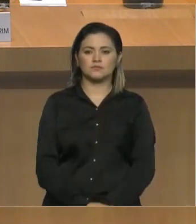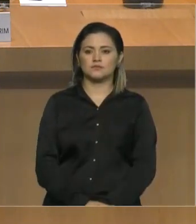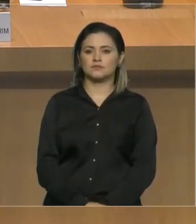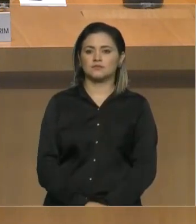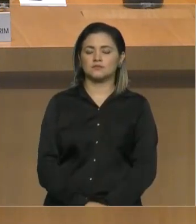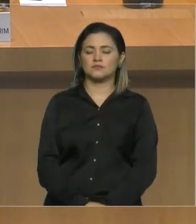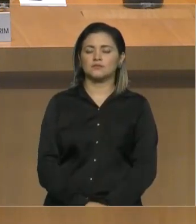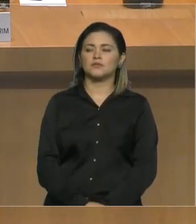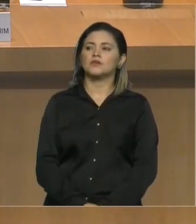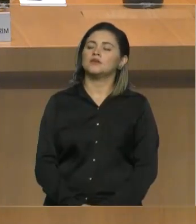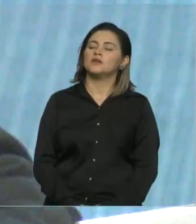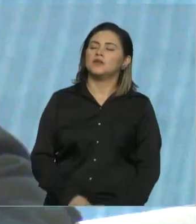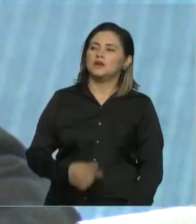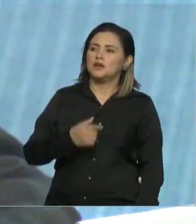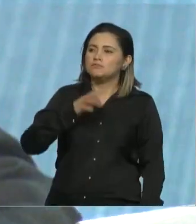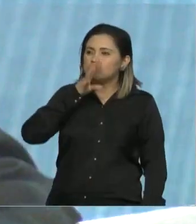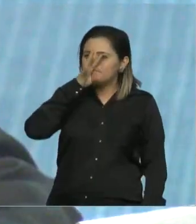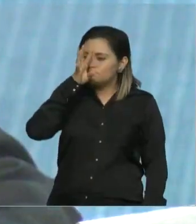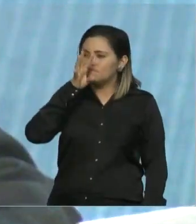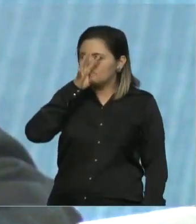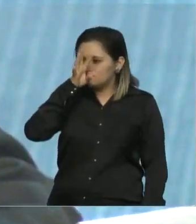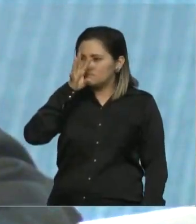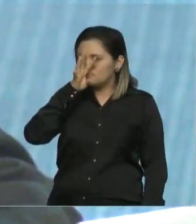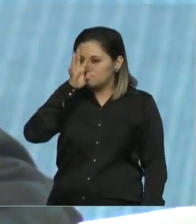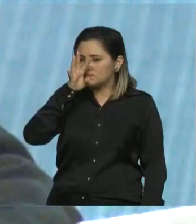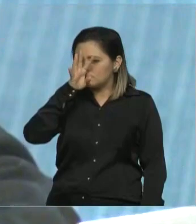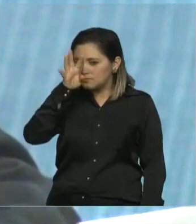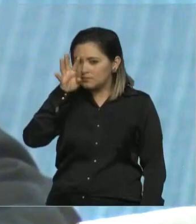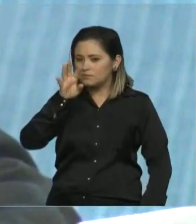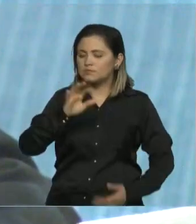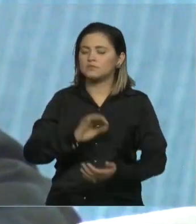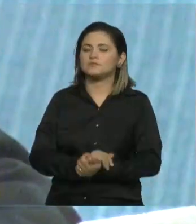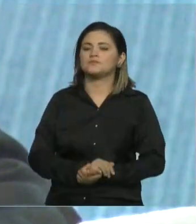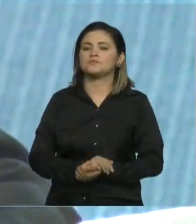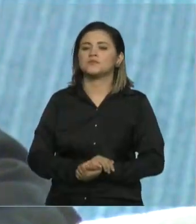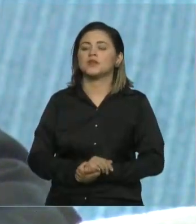casa do que eu, que sou pai de uma grande amiga sua,